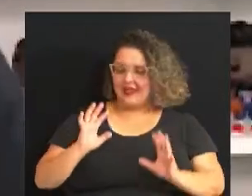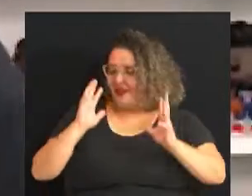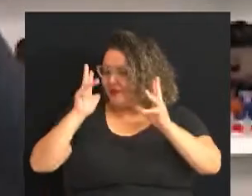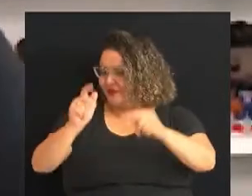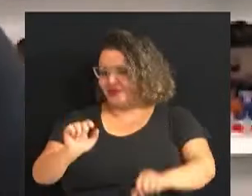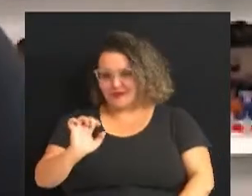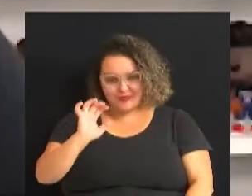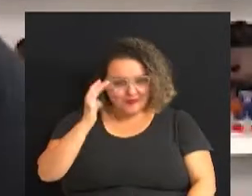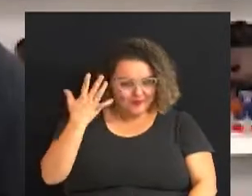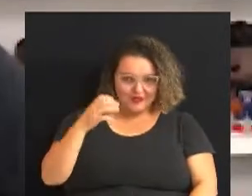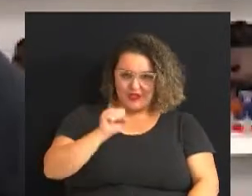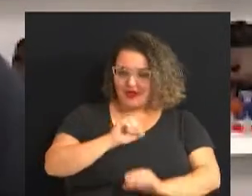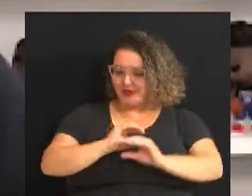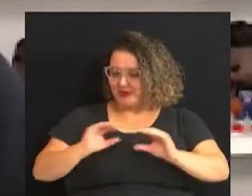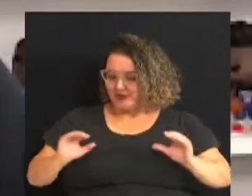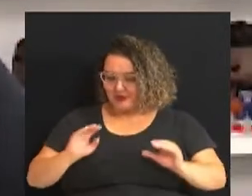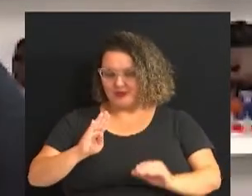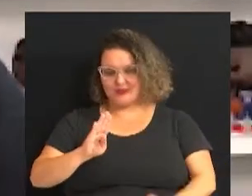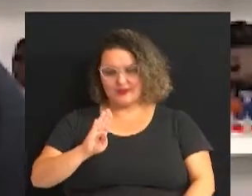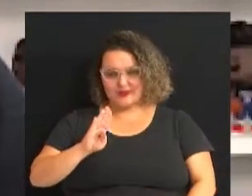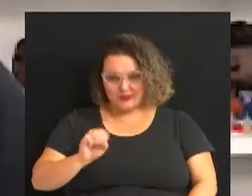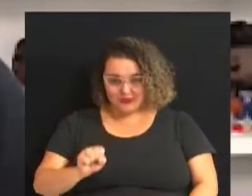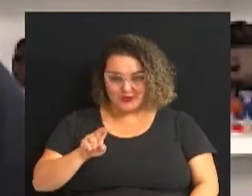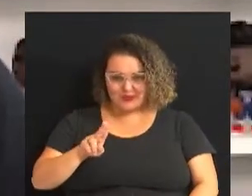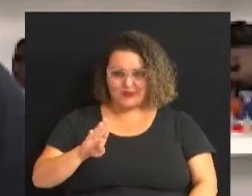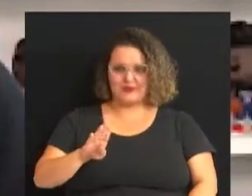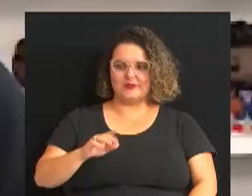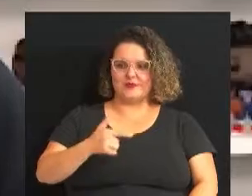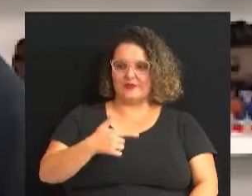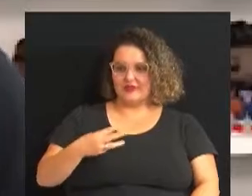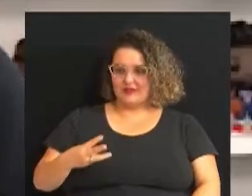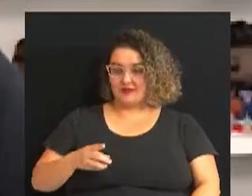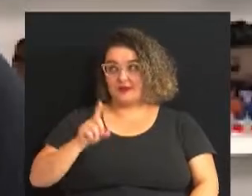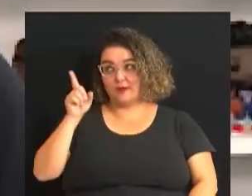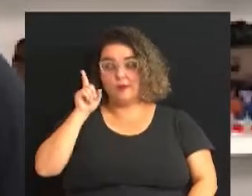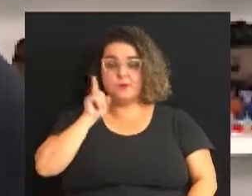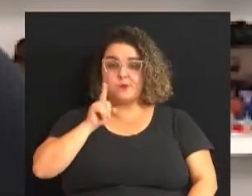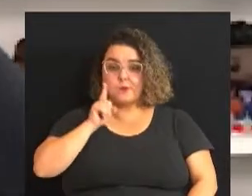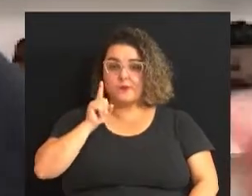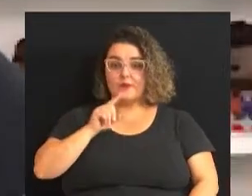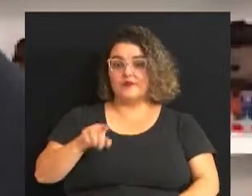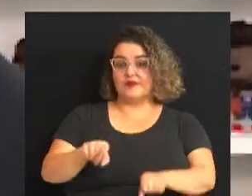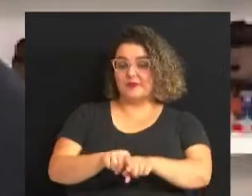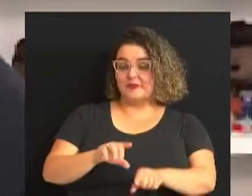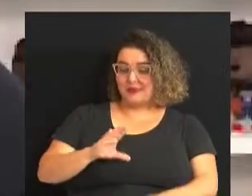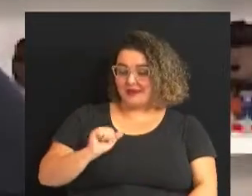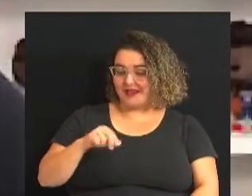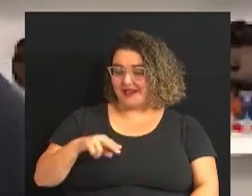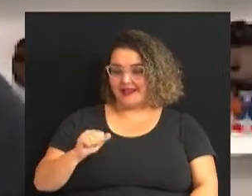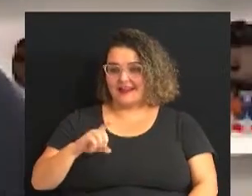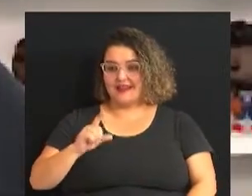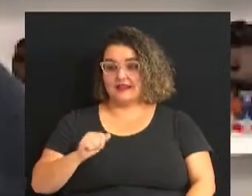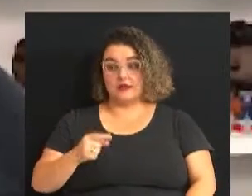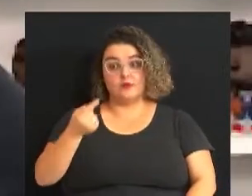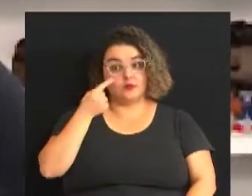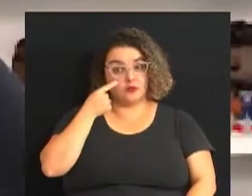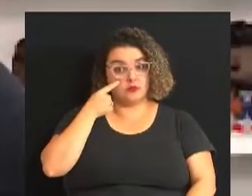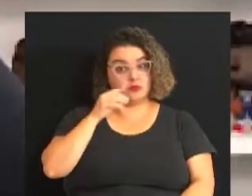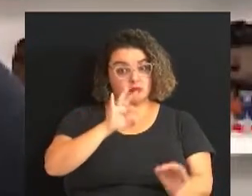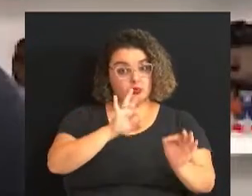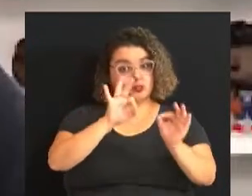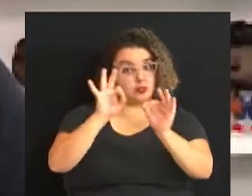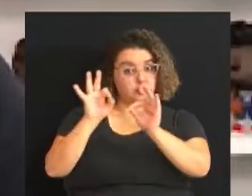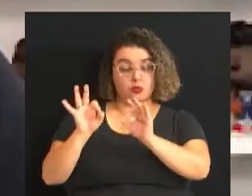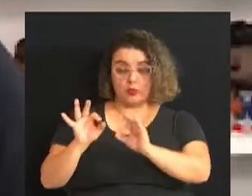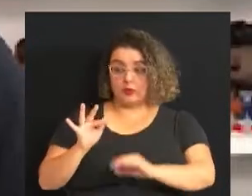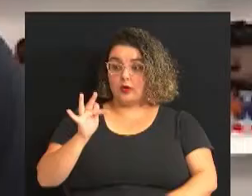um Sub-23 da seleção brasileira jogando amistosos nos Estados Unidos e no Canadá. Também a gente tem que ficar de olho, né? Porque é o futuro